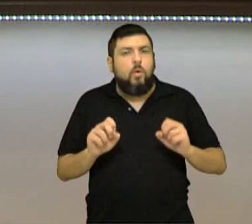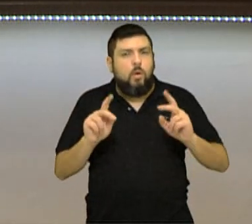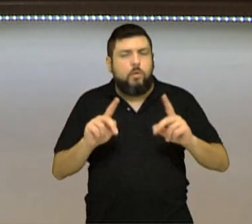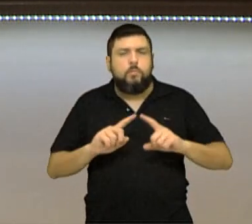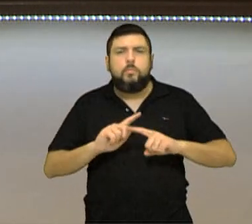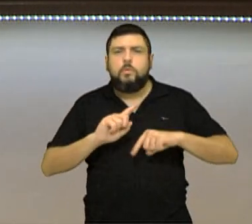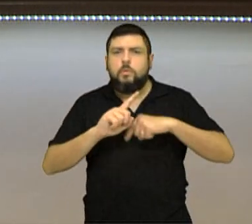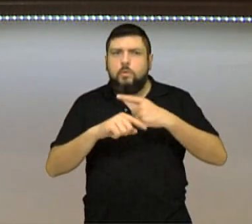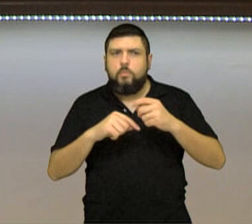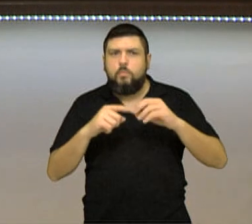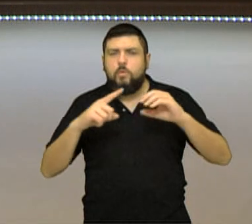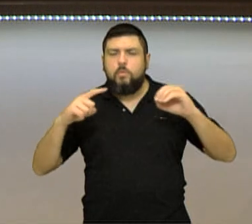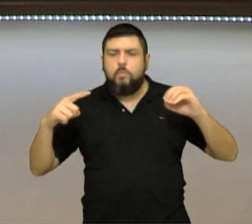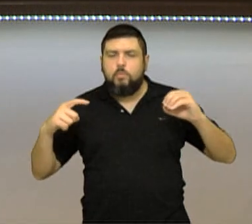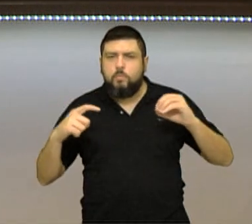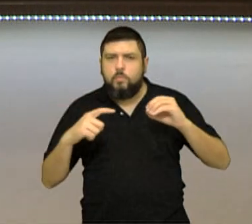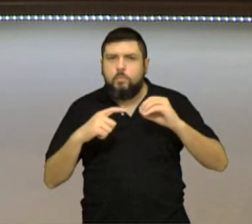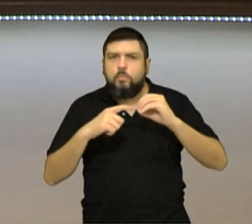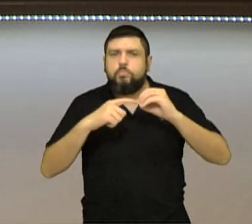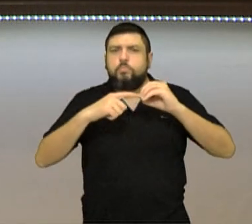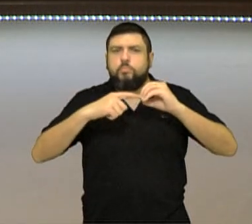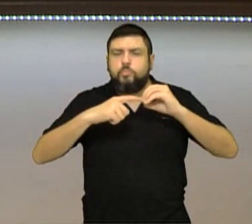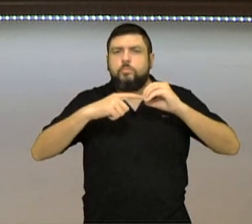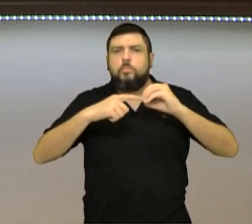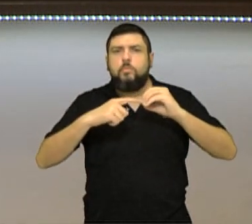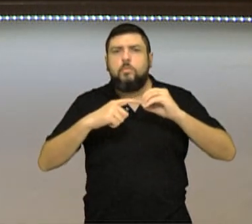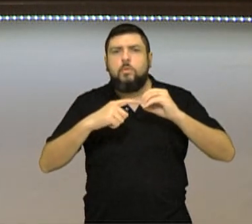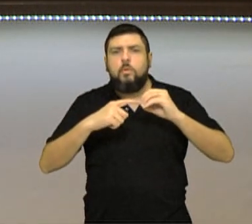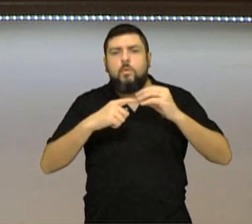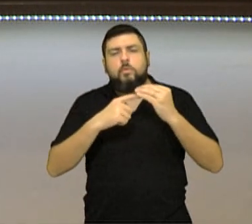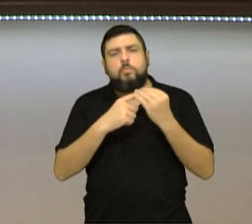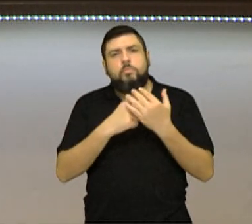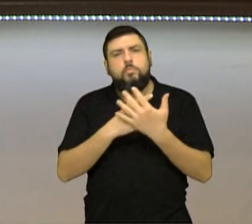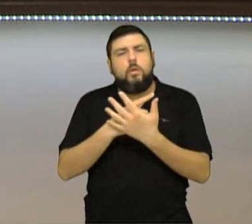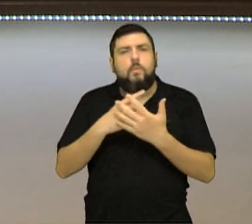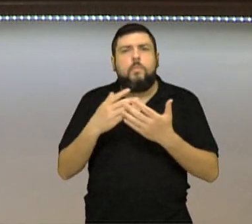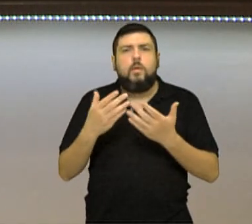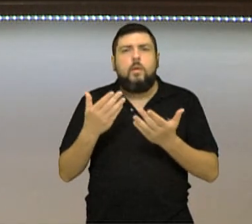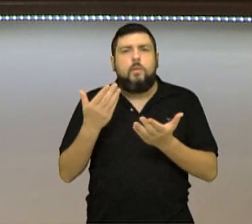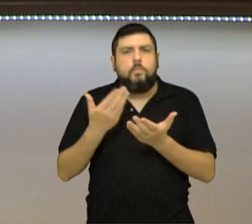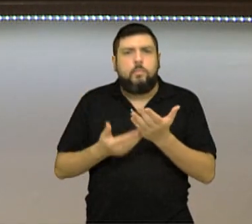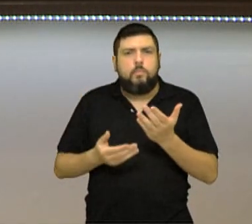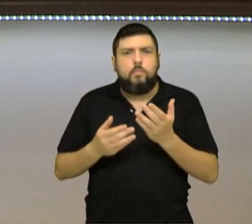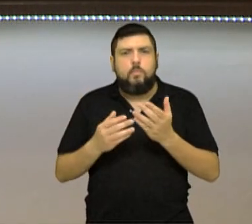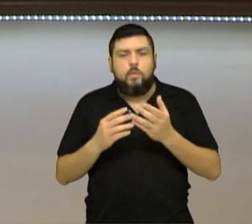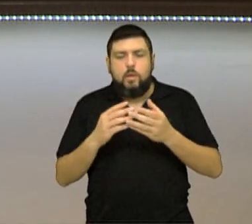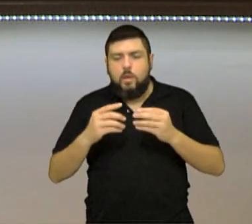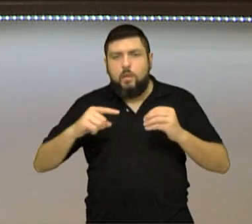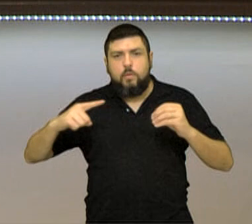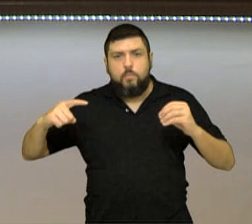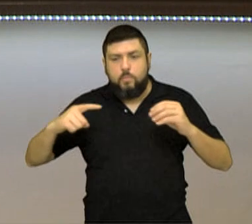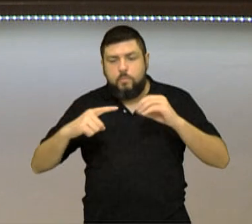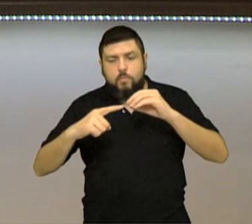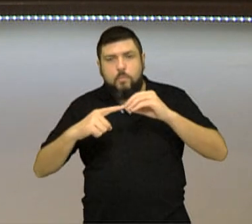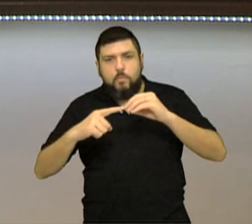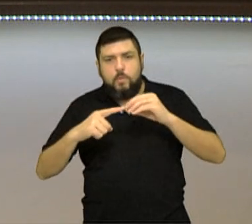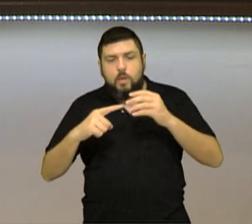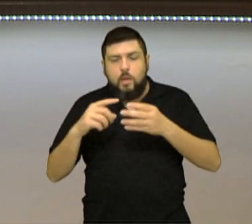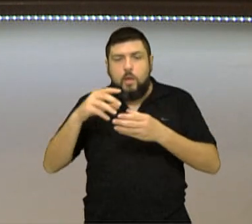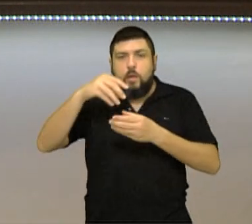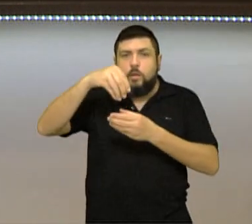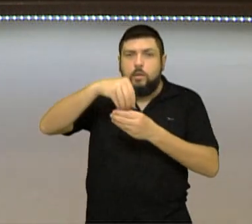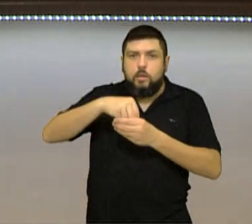fecundação, toda essa parte estrutural da célula vai ser perdida e apenas o núcleo vai ser aproveitado para se misturar com o